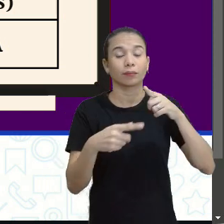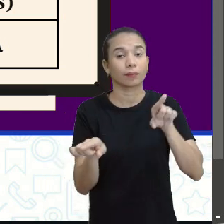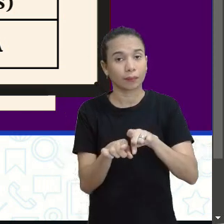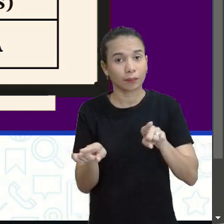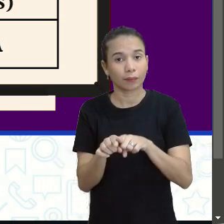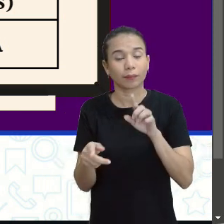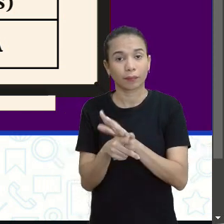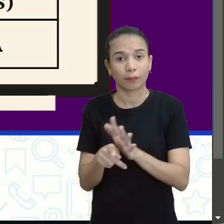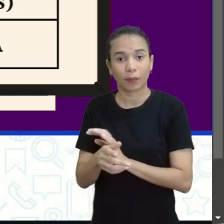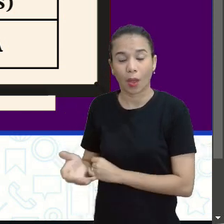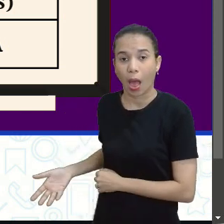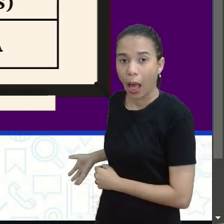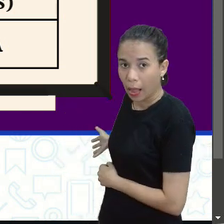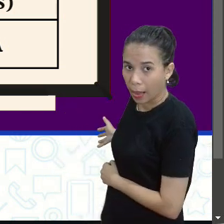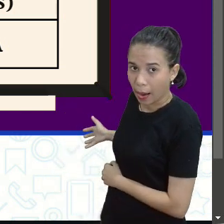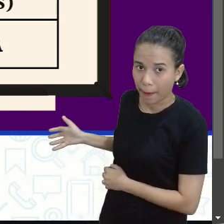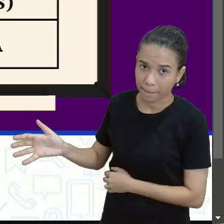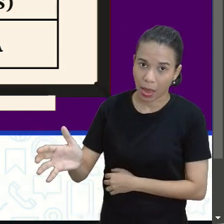lançamentos, arremessos.